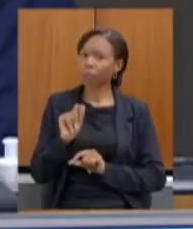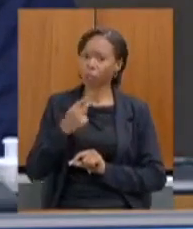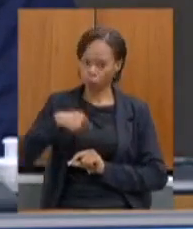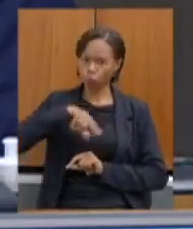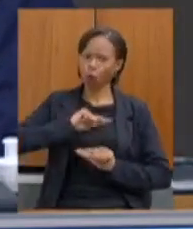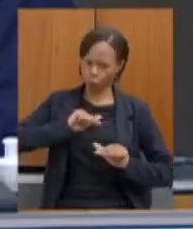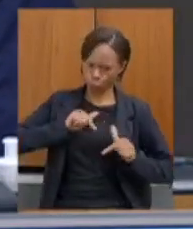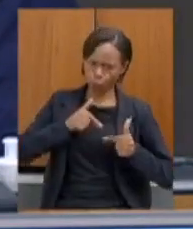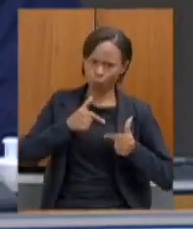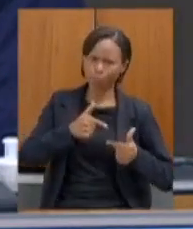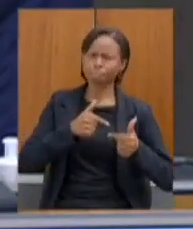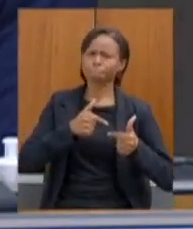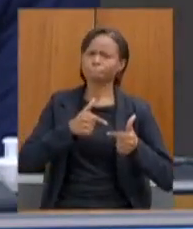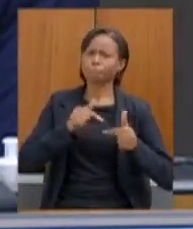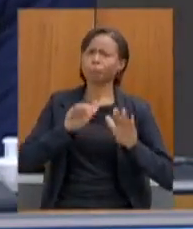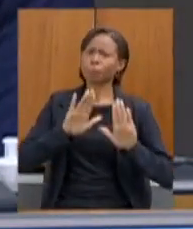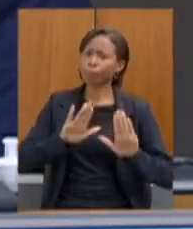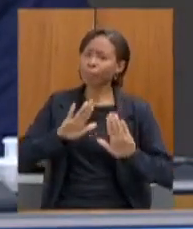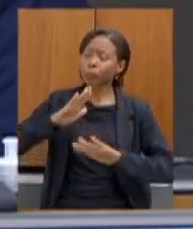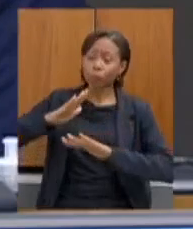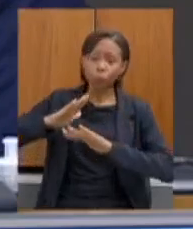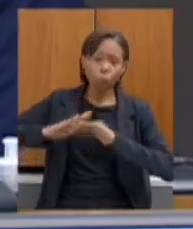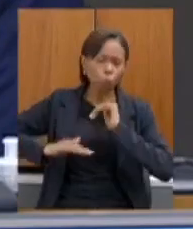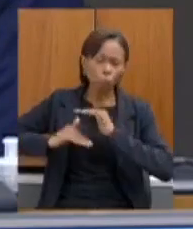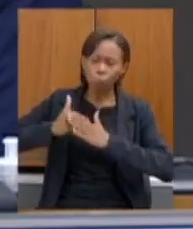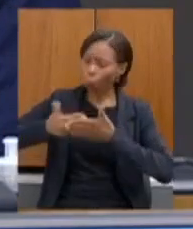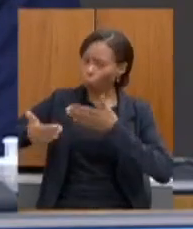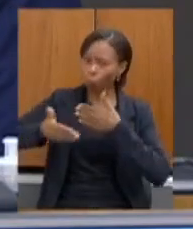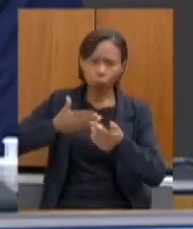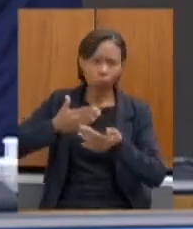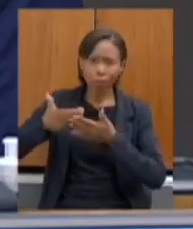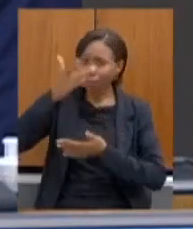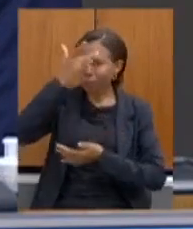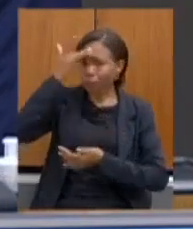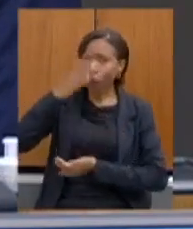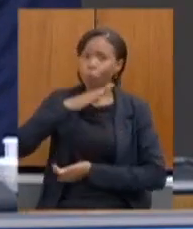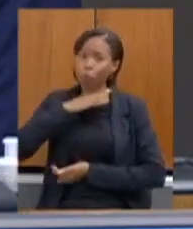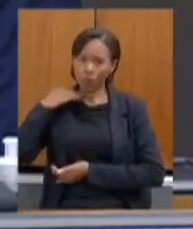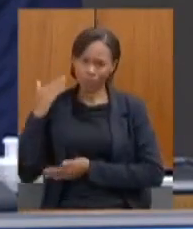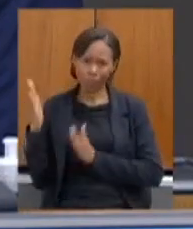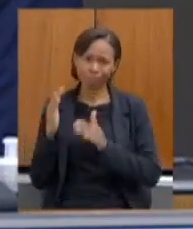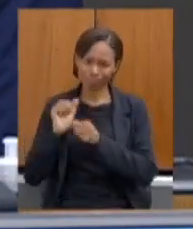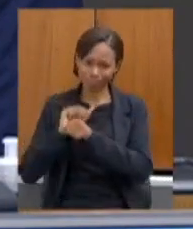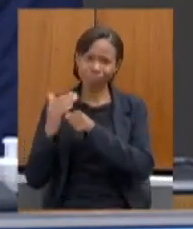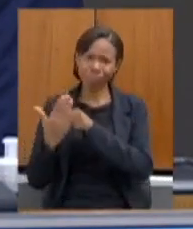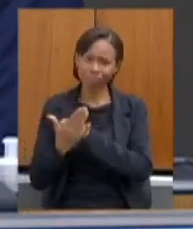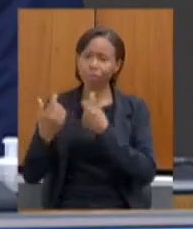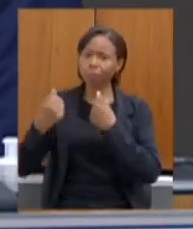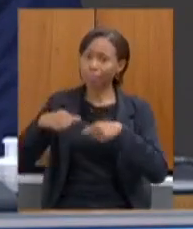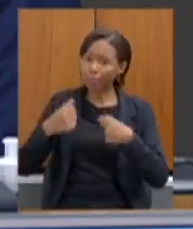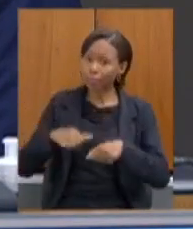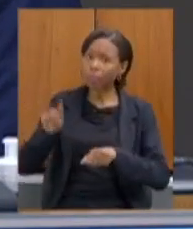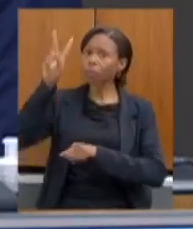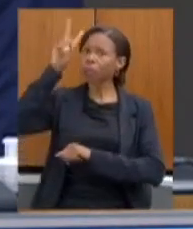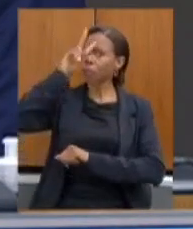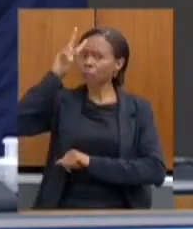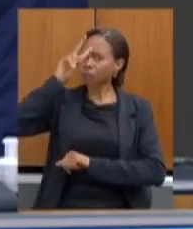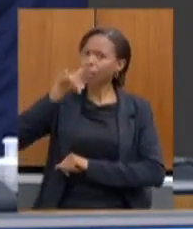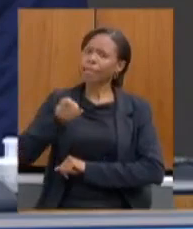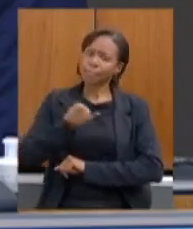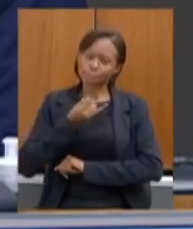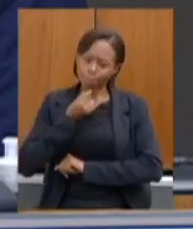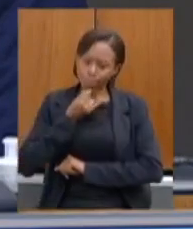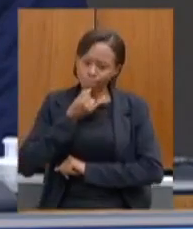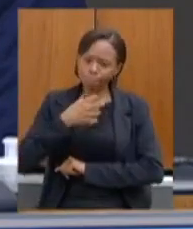esforço, qualquer vida que a gente tenha perdido durante a pandemia deve sim ser lembrada, deve sim ser lamentada.